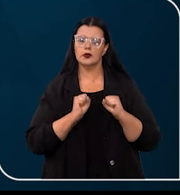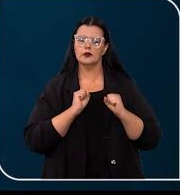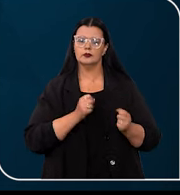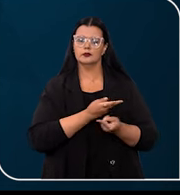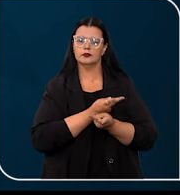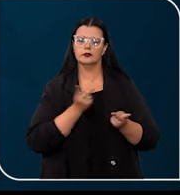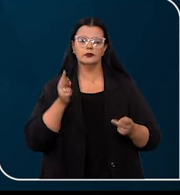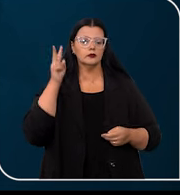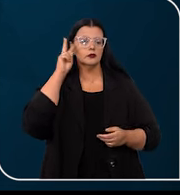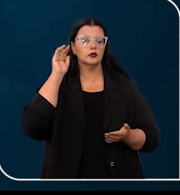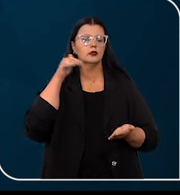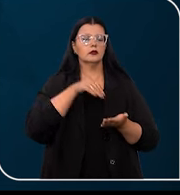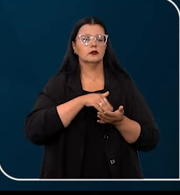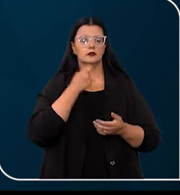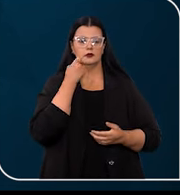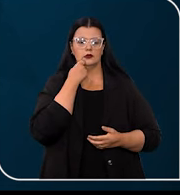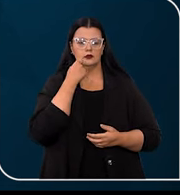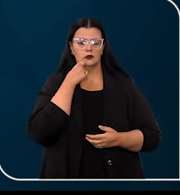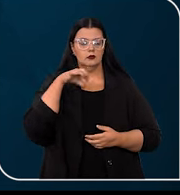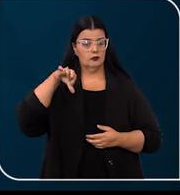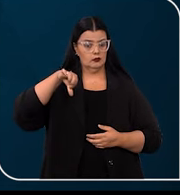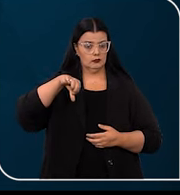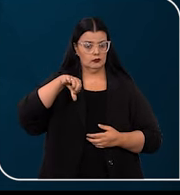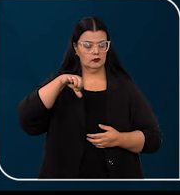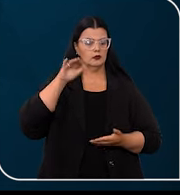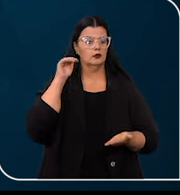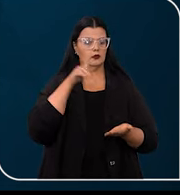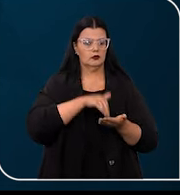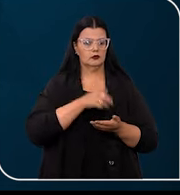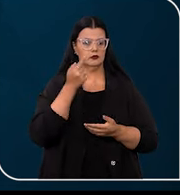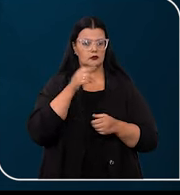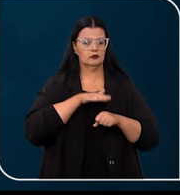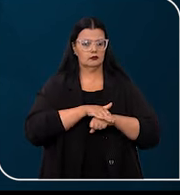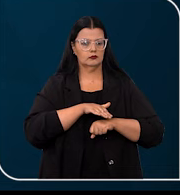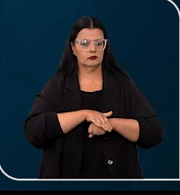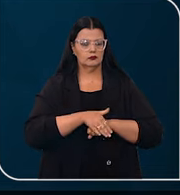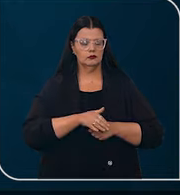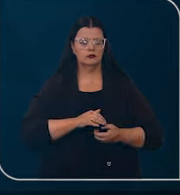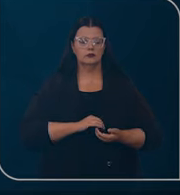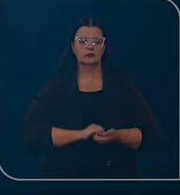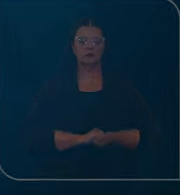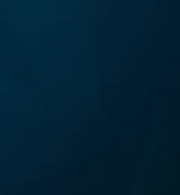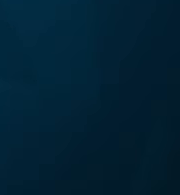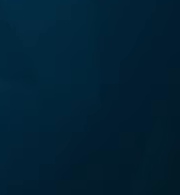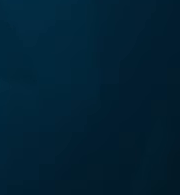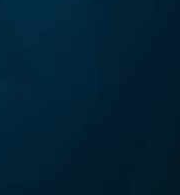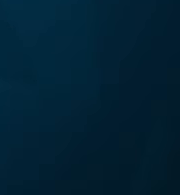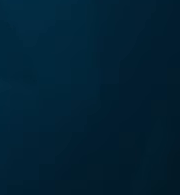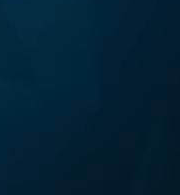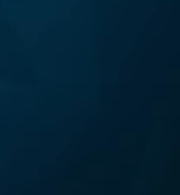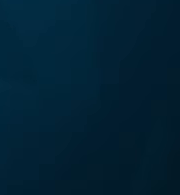visitado de segunda a sexta das 9 da manhã às 7 da noite s